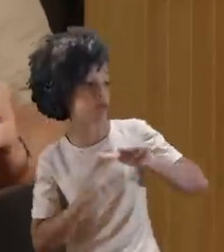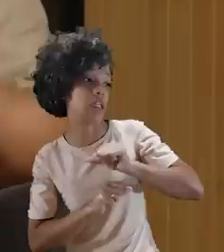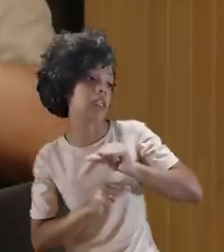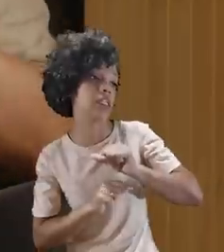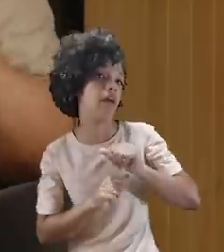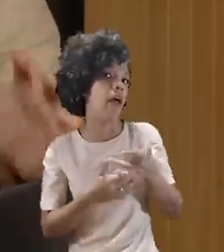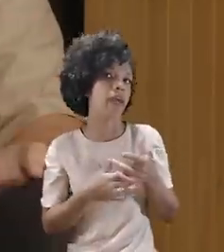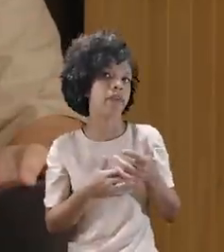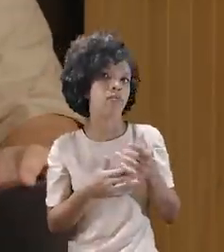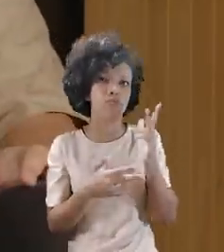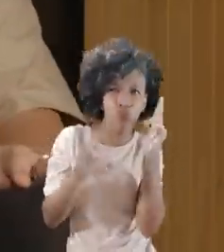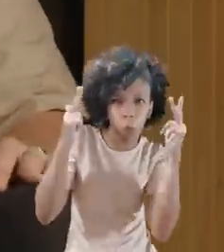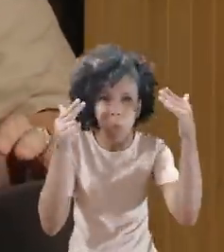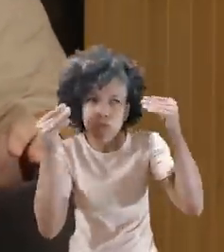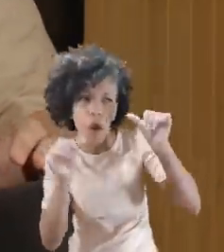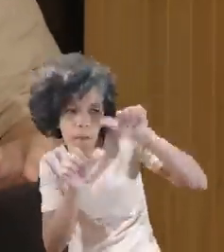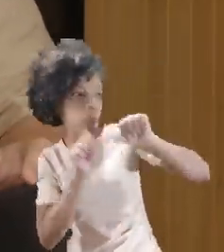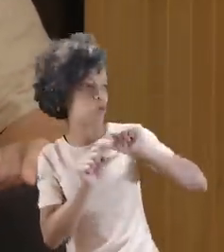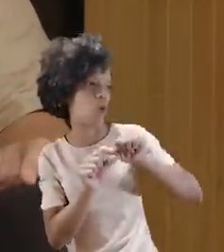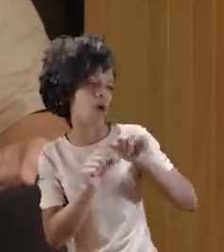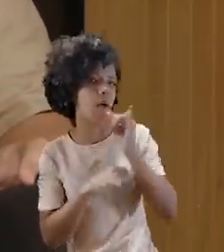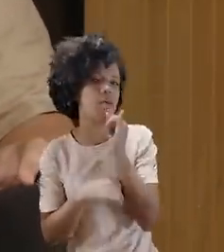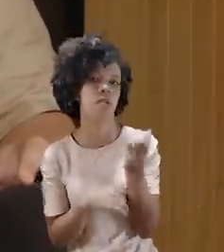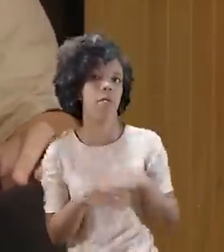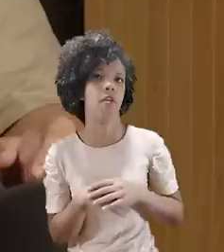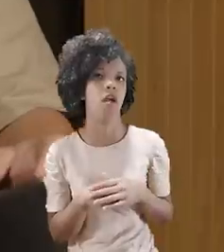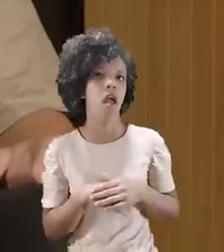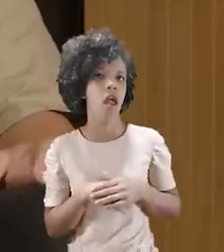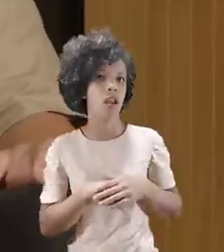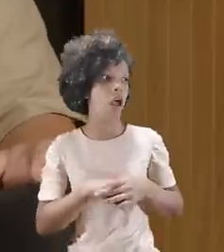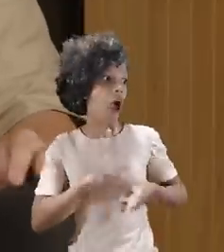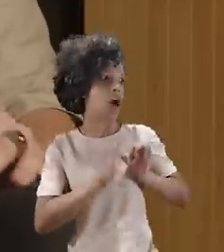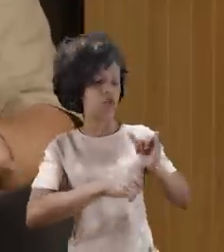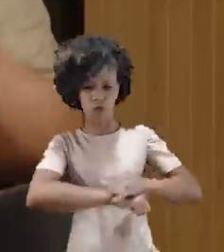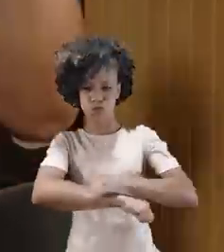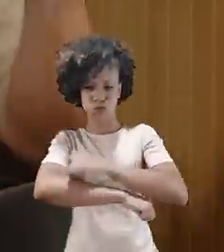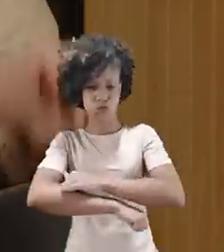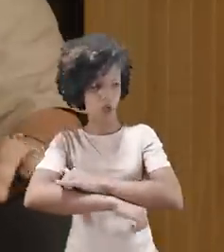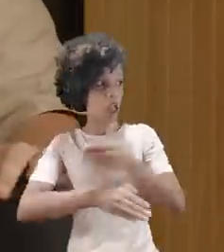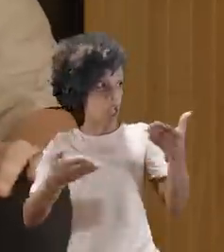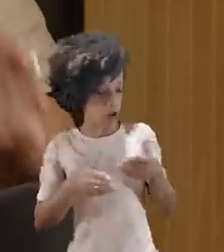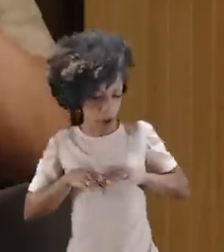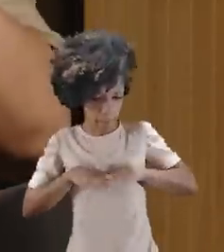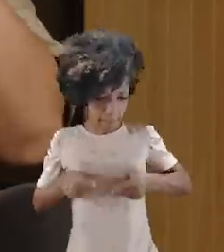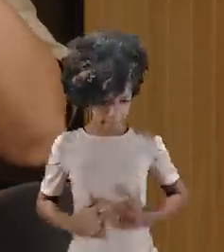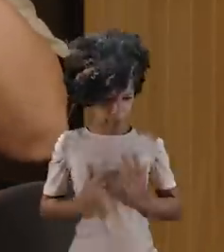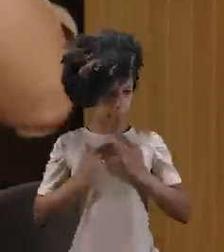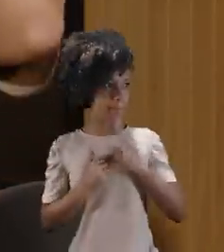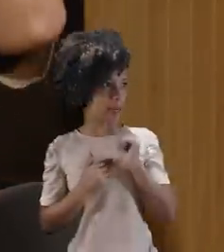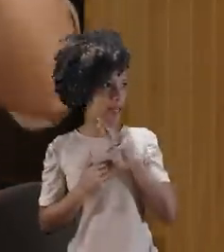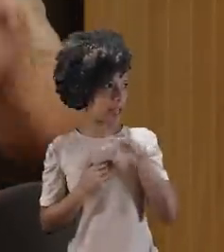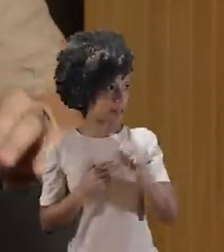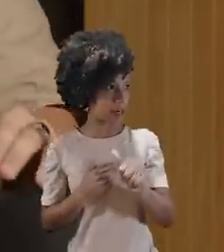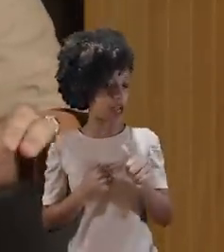mudança é quem Mudou alguma outra coisa tá ligado o cara fez um mangá bariátrica Maria 80kg por agora